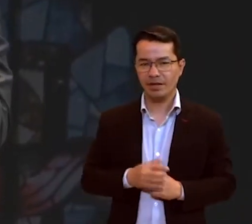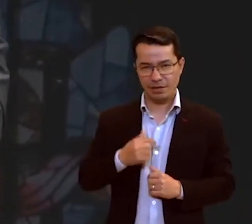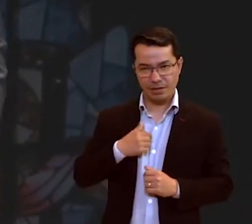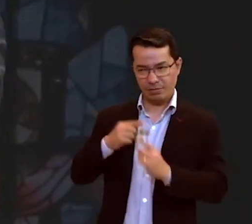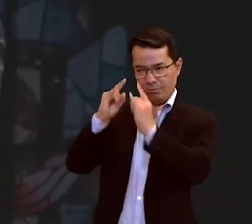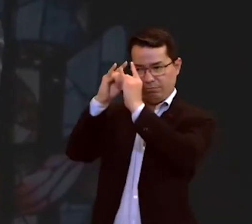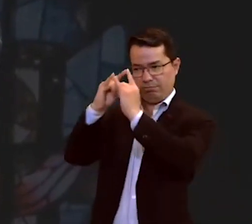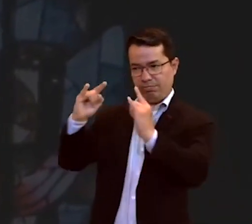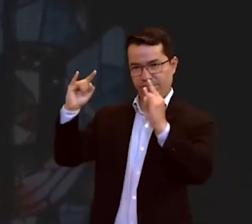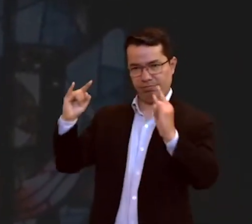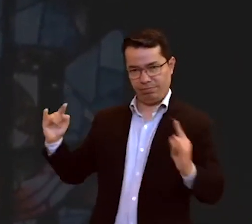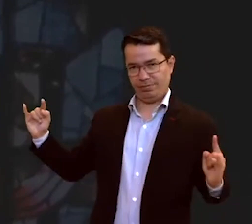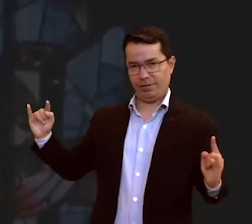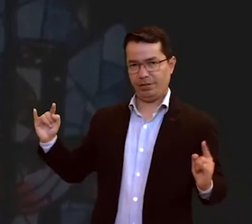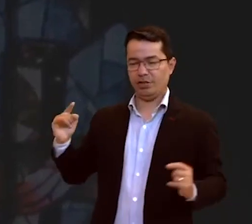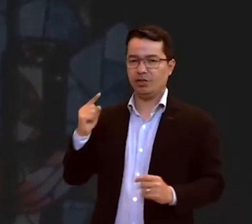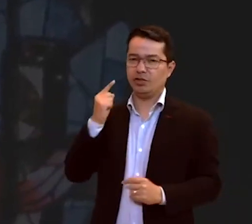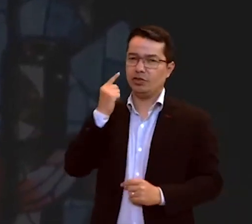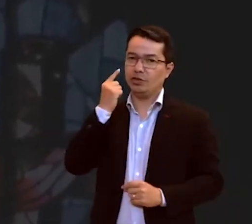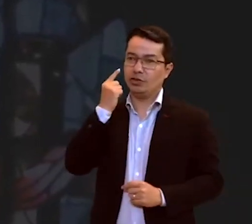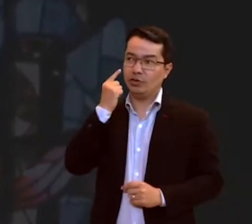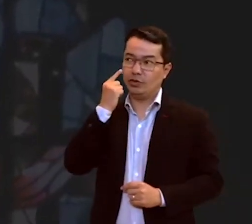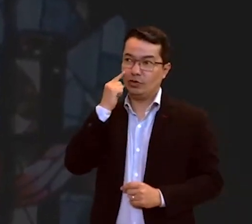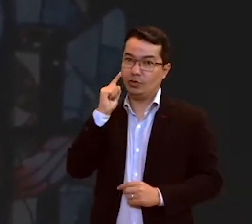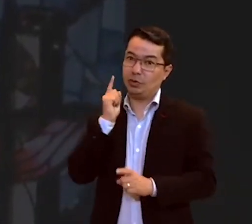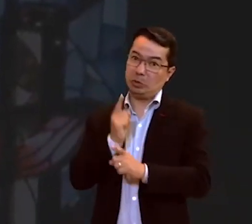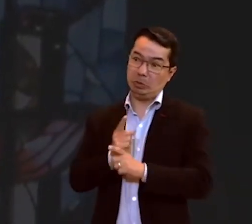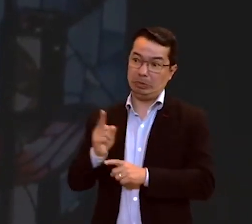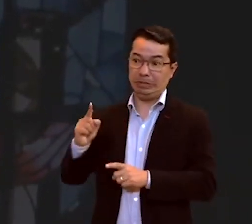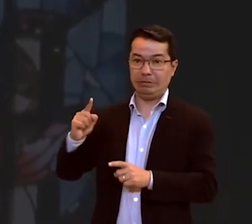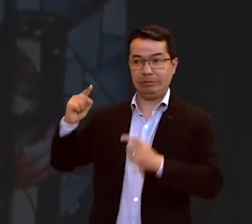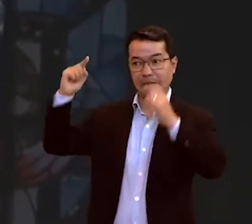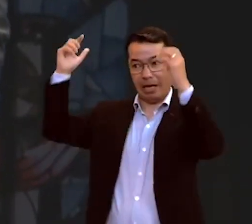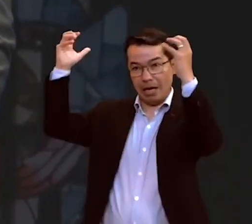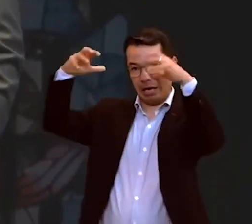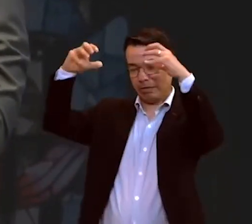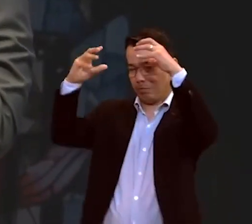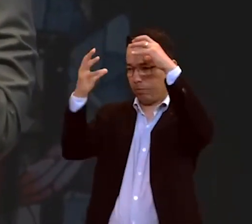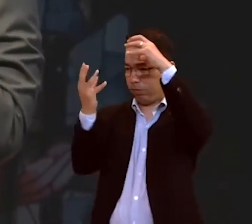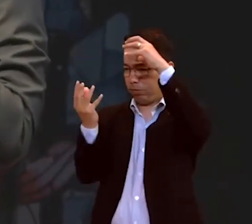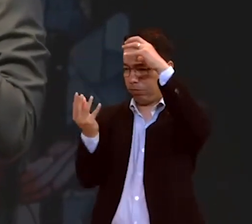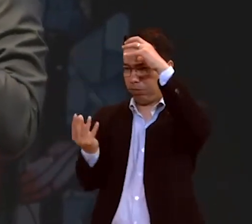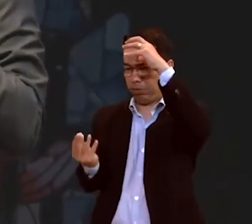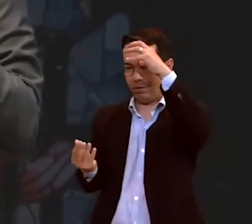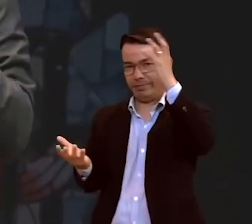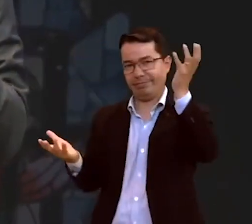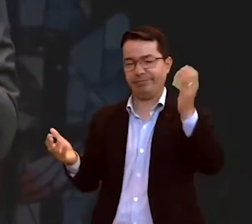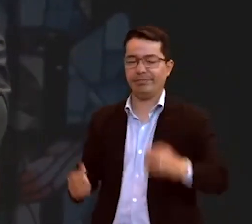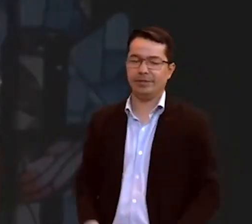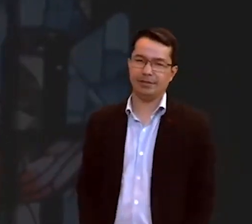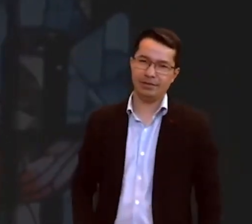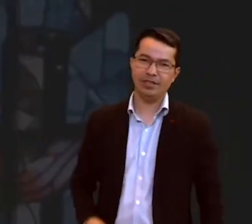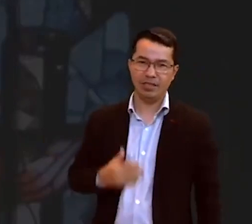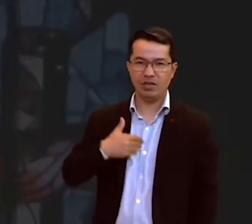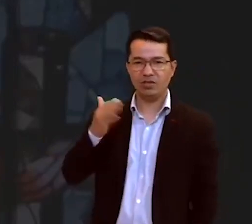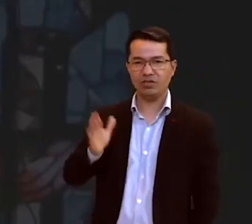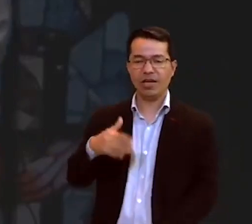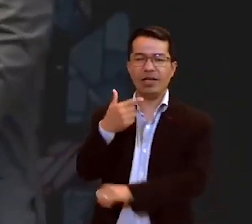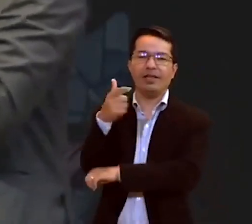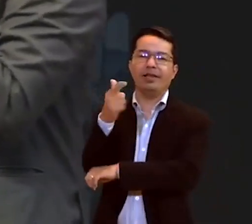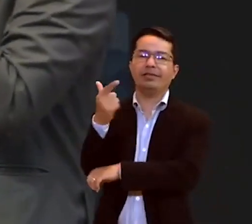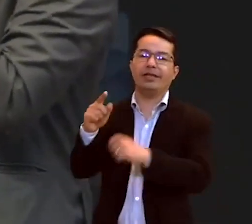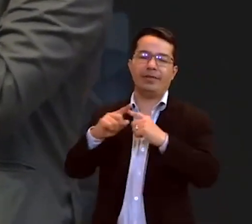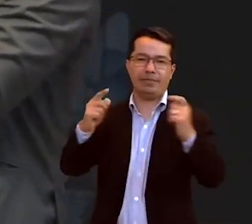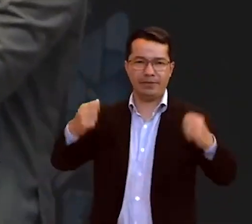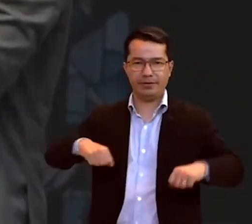do pior jeito possível. Cara, aqui, né, eu tenho que ter umas aulas, eu já fui no Legendário, mas preciso aprender de novo com o pessoal aí, né? Mas peguei a